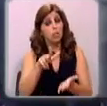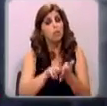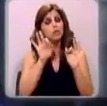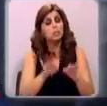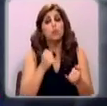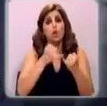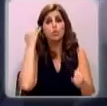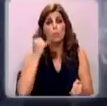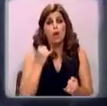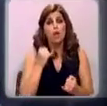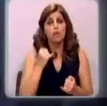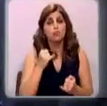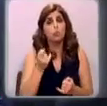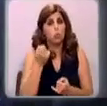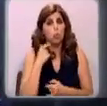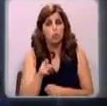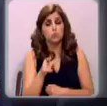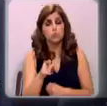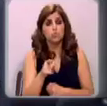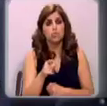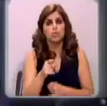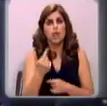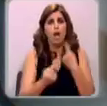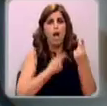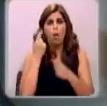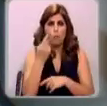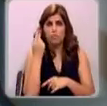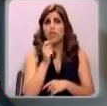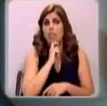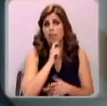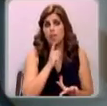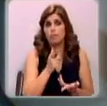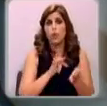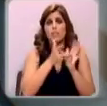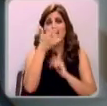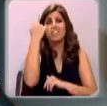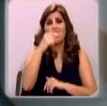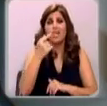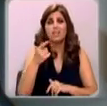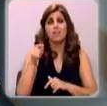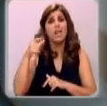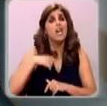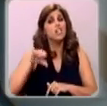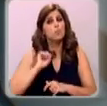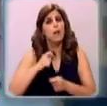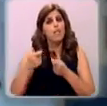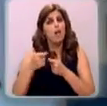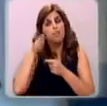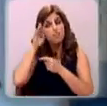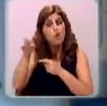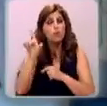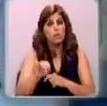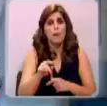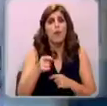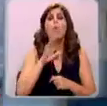reconhecimento automático de títulos, pelo menos entre algumas universidades. O Brasil tem em Espanha outro mercado-alvo, um